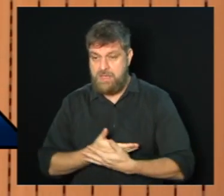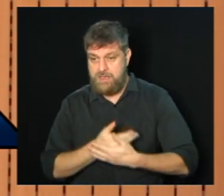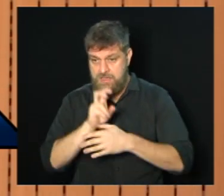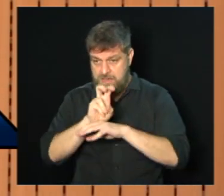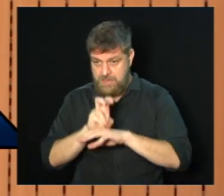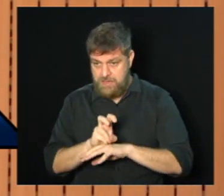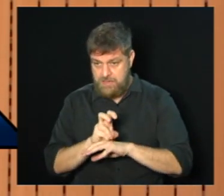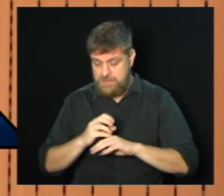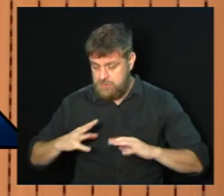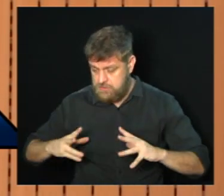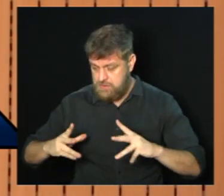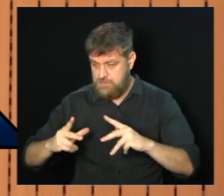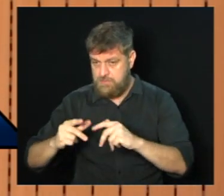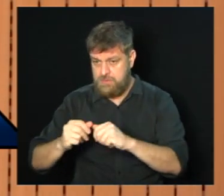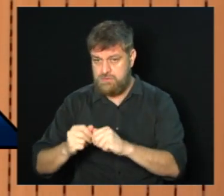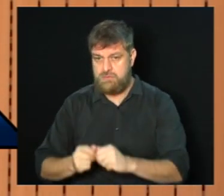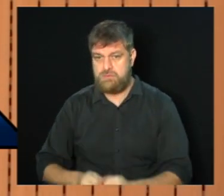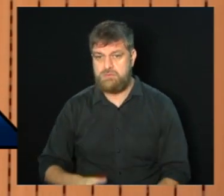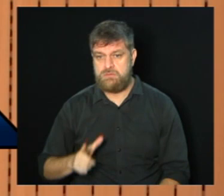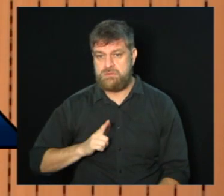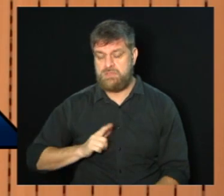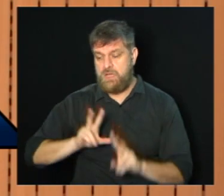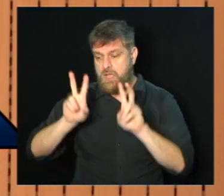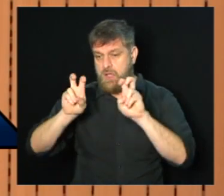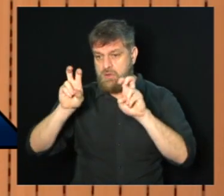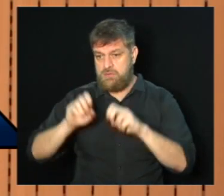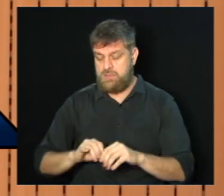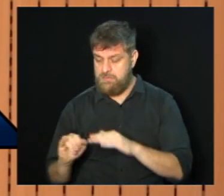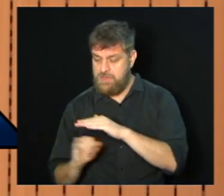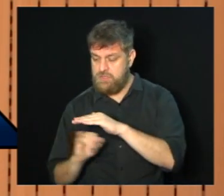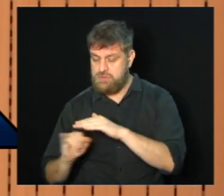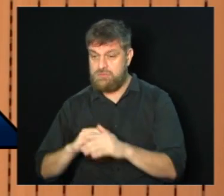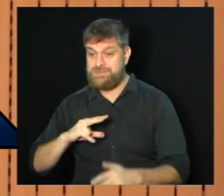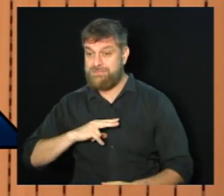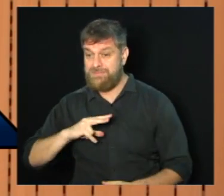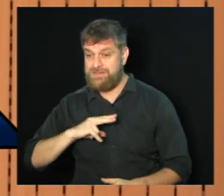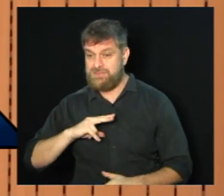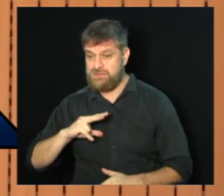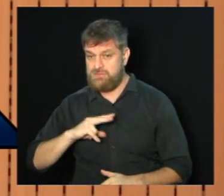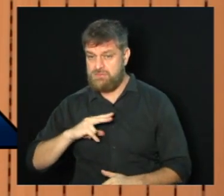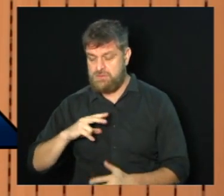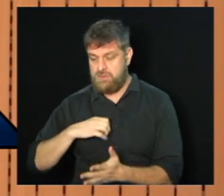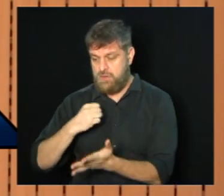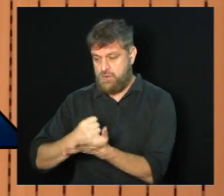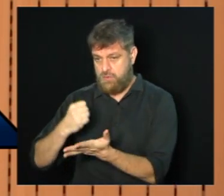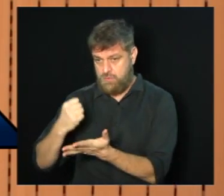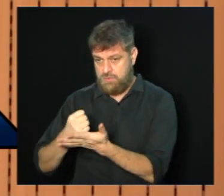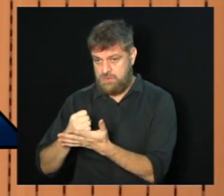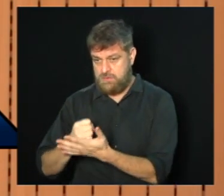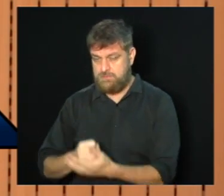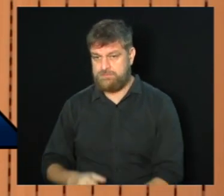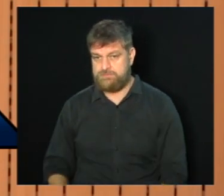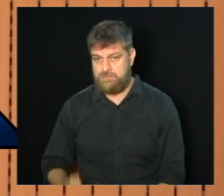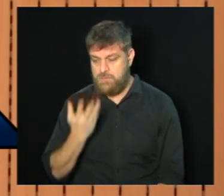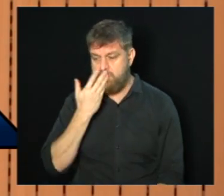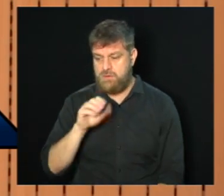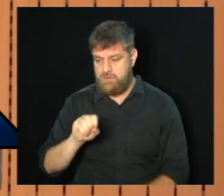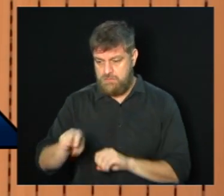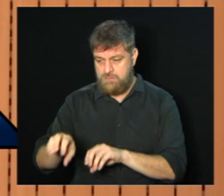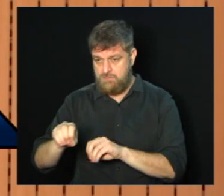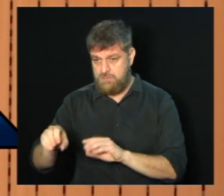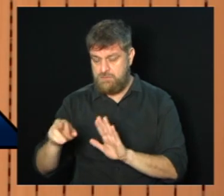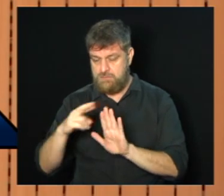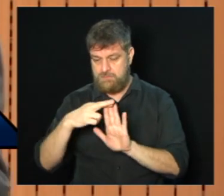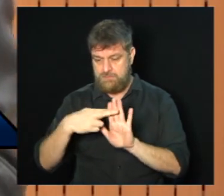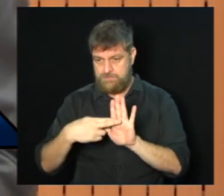Campinas e dispõe sobre a contratação de instituições privadas de educação infantil na forma que indica.